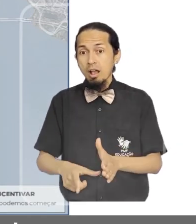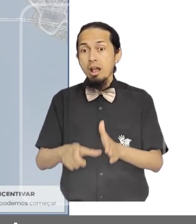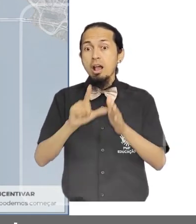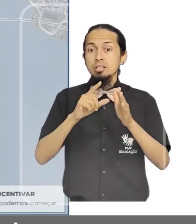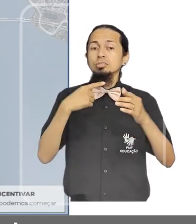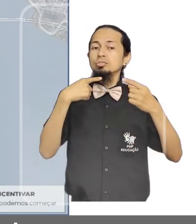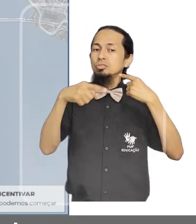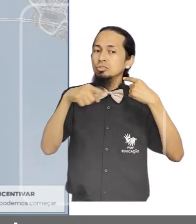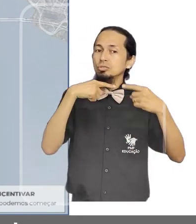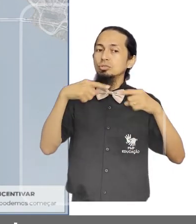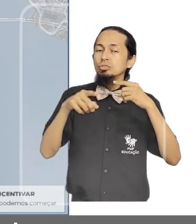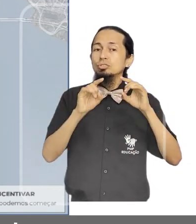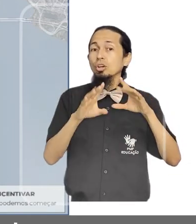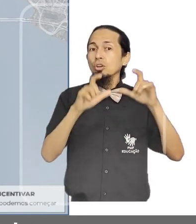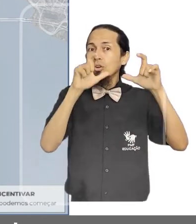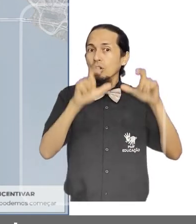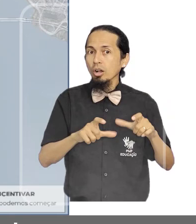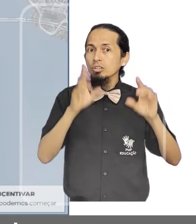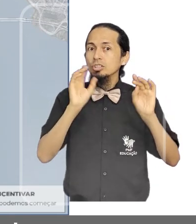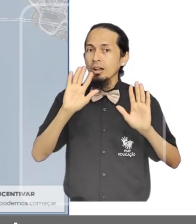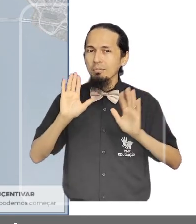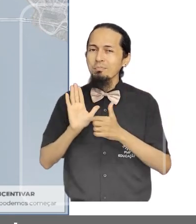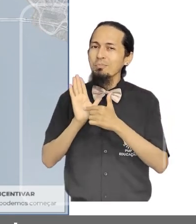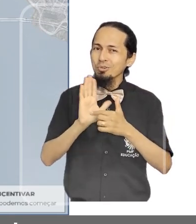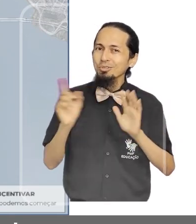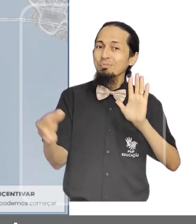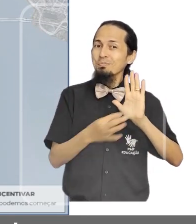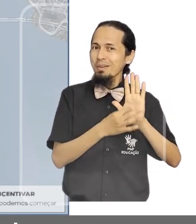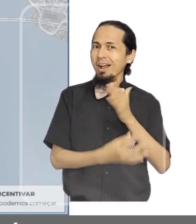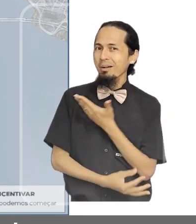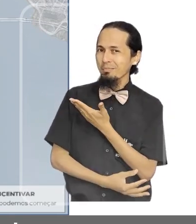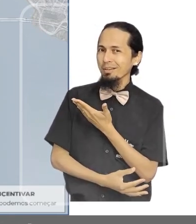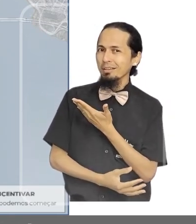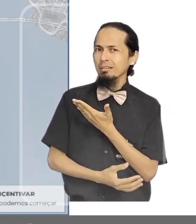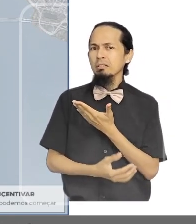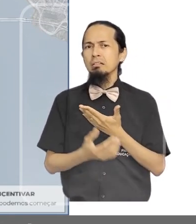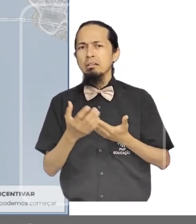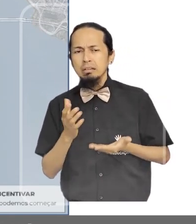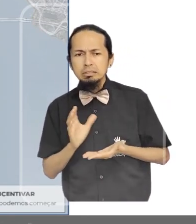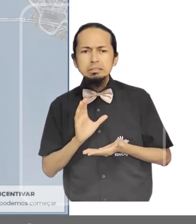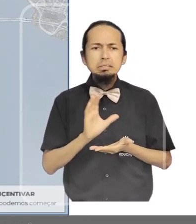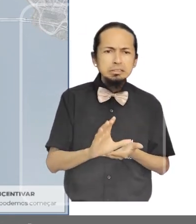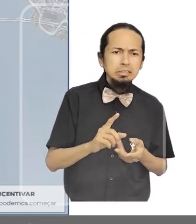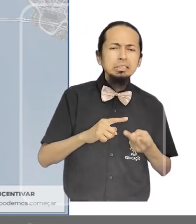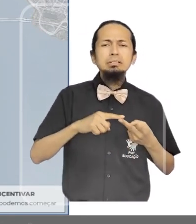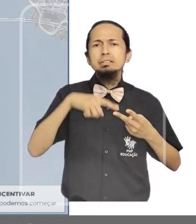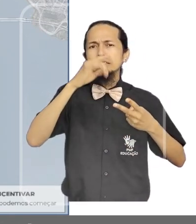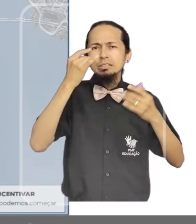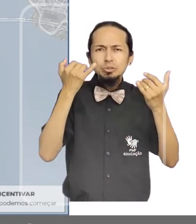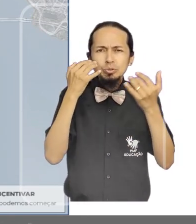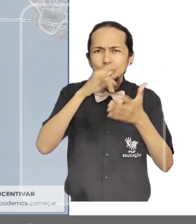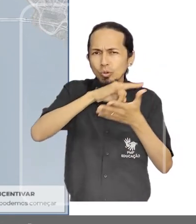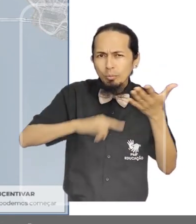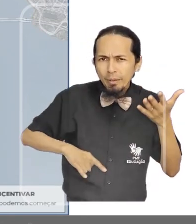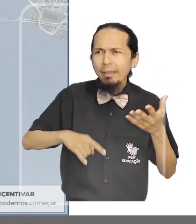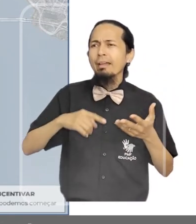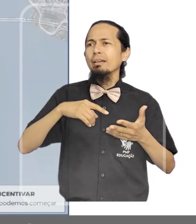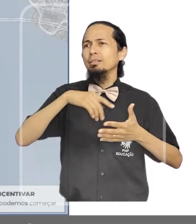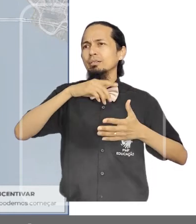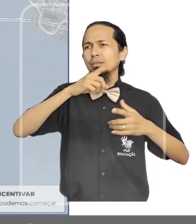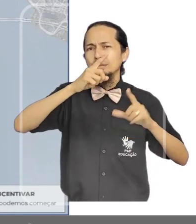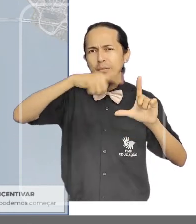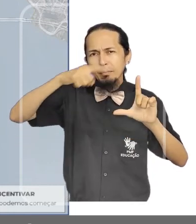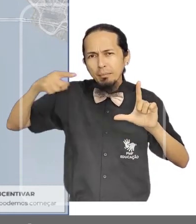propostas previamente apenas nos locais indicados nos mapas. Os incentivos, índices e gabaritos da